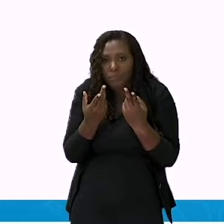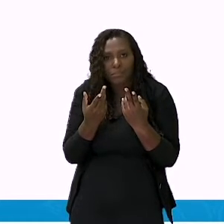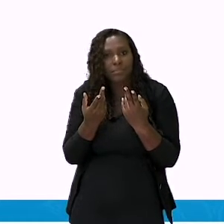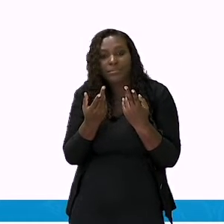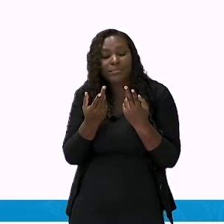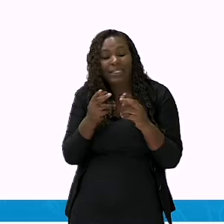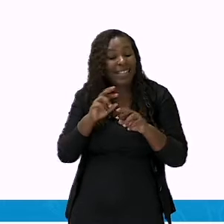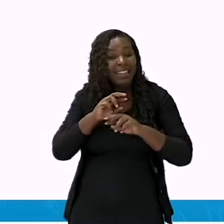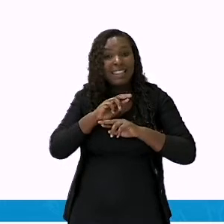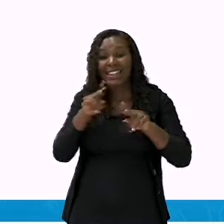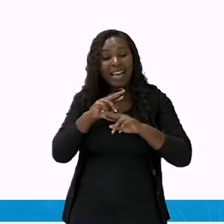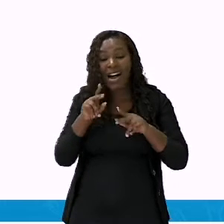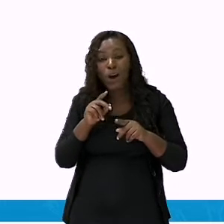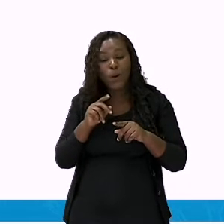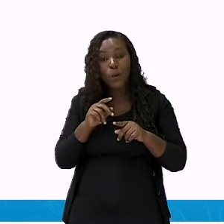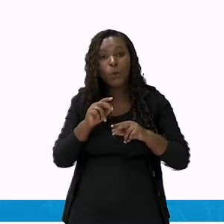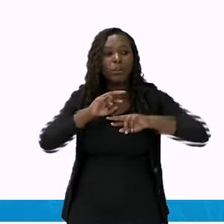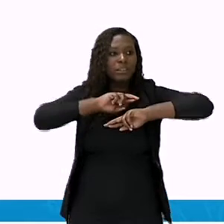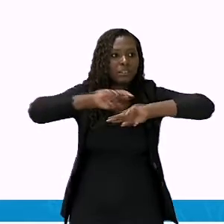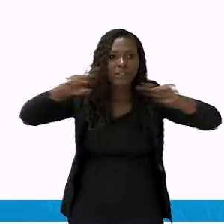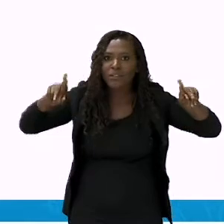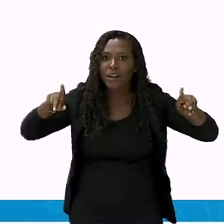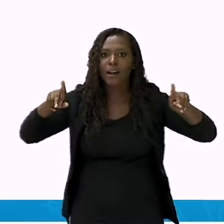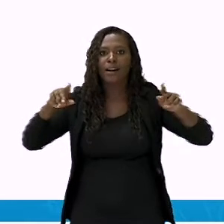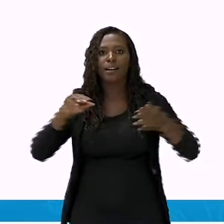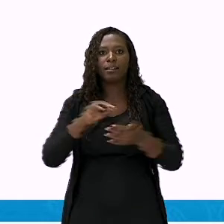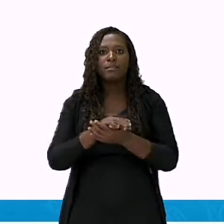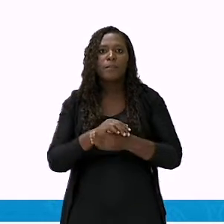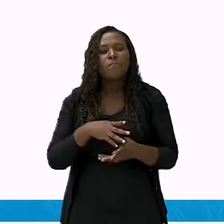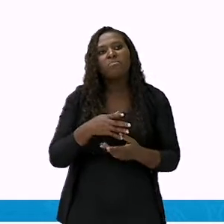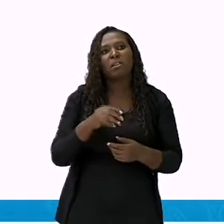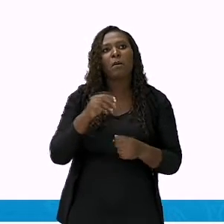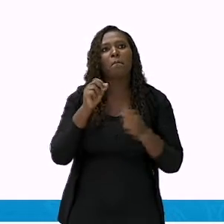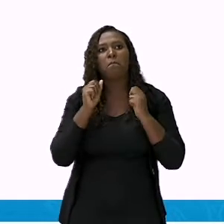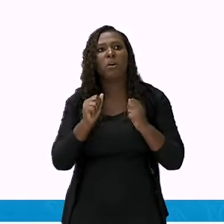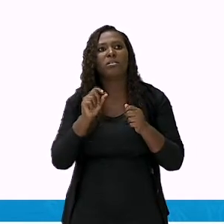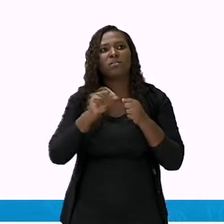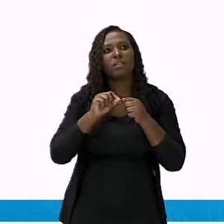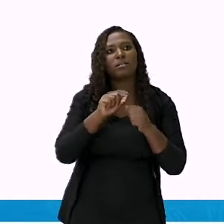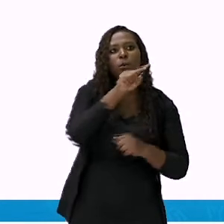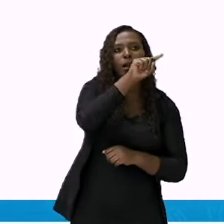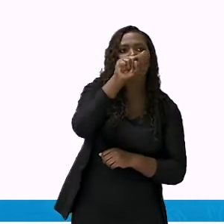simplesmente usar uma reta aqui, logo na frente uma curva ou um ponto.